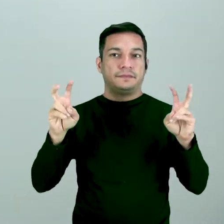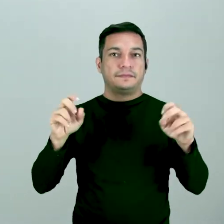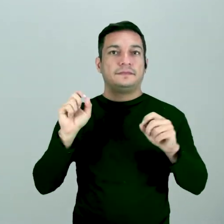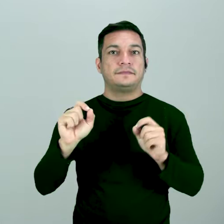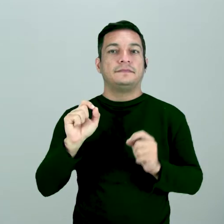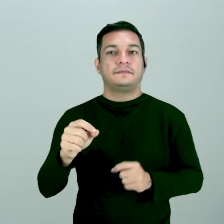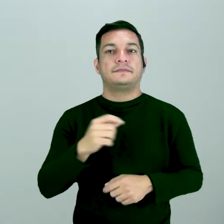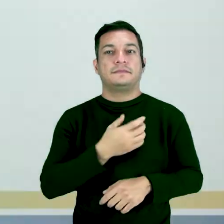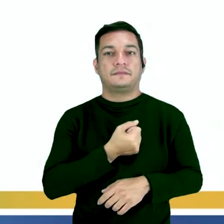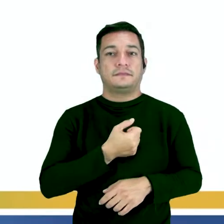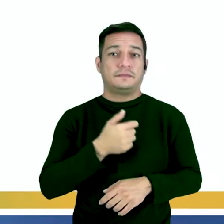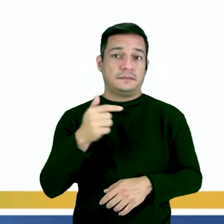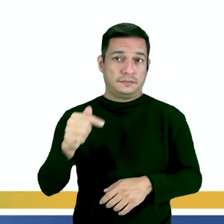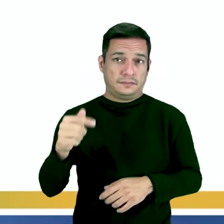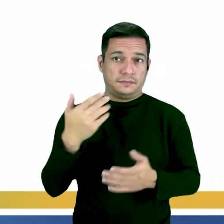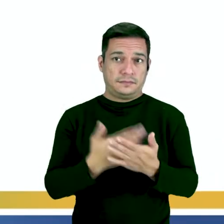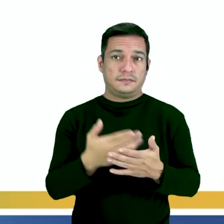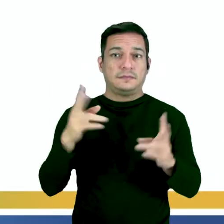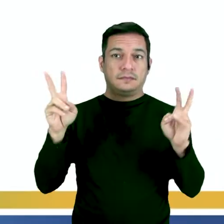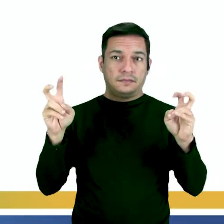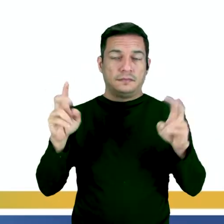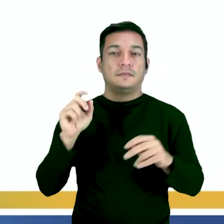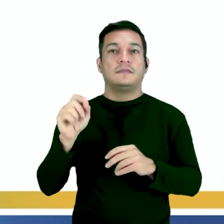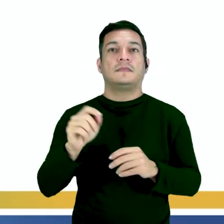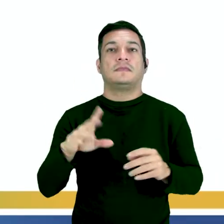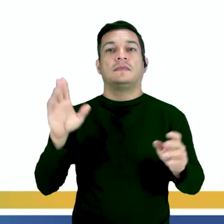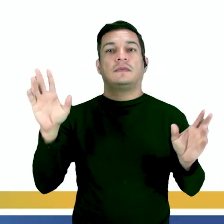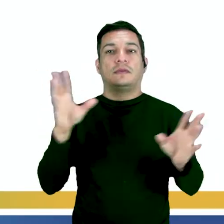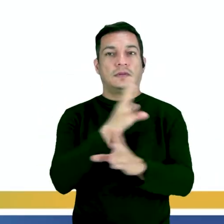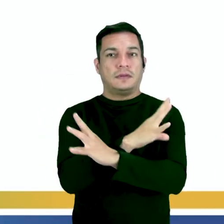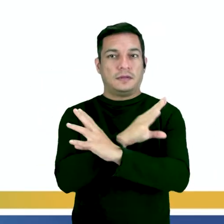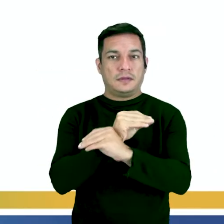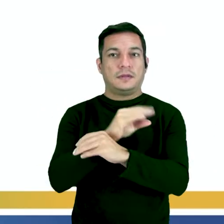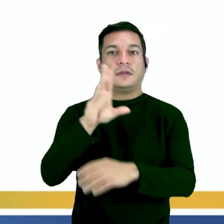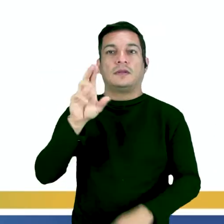número 7 e vamos falar sobre conjunções.